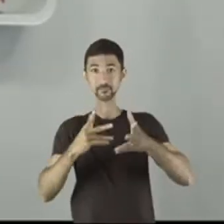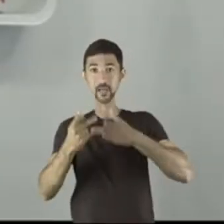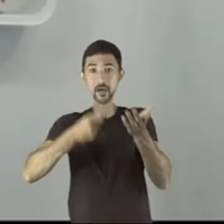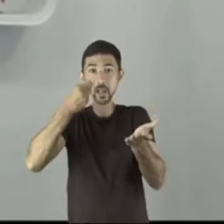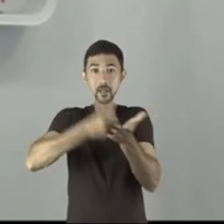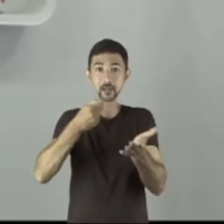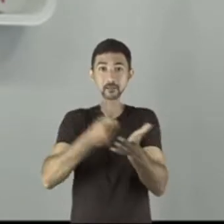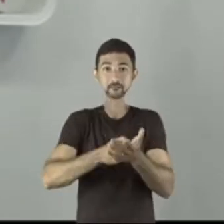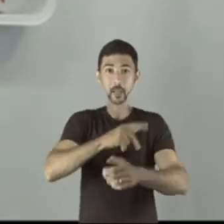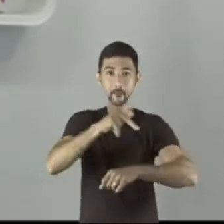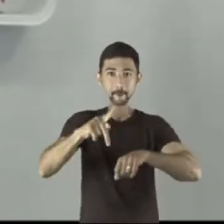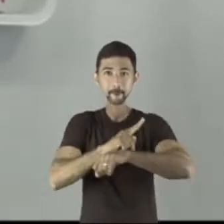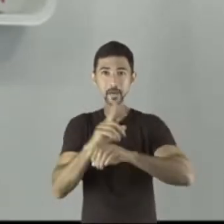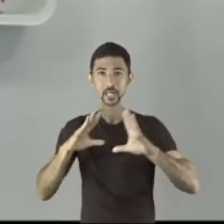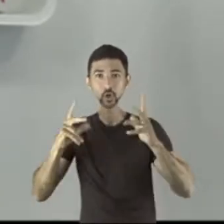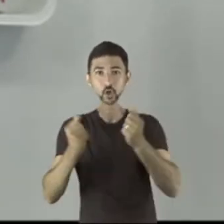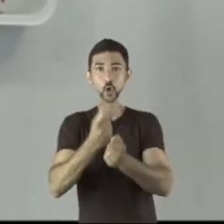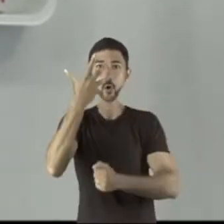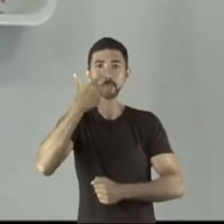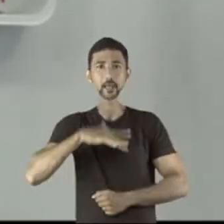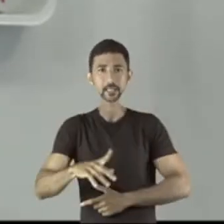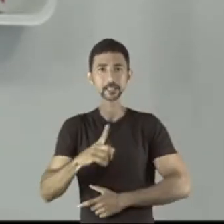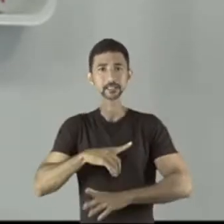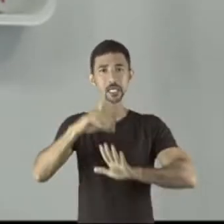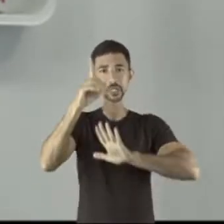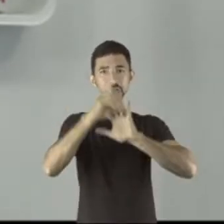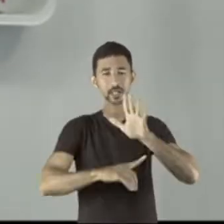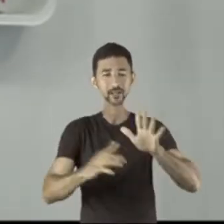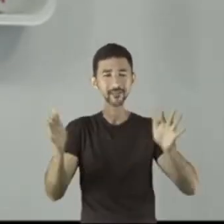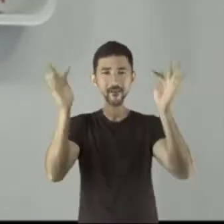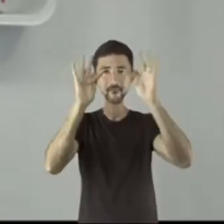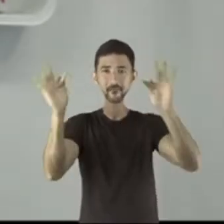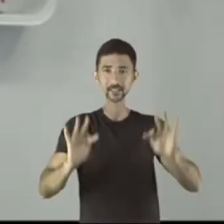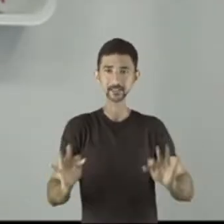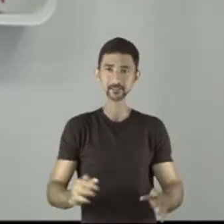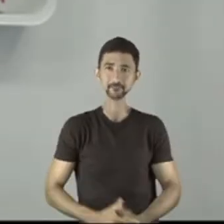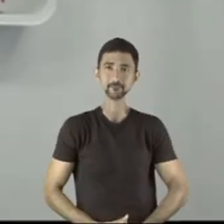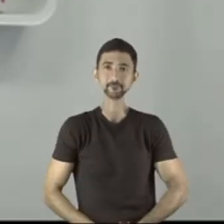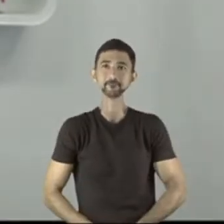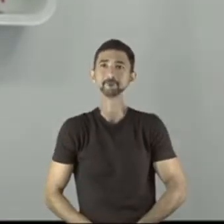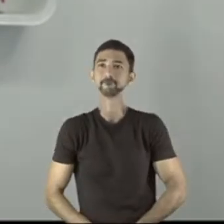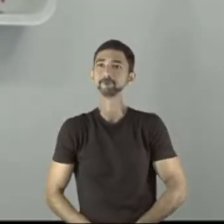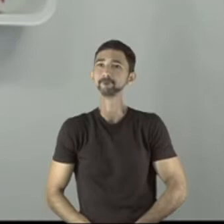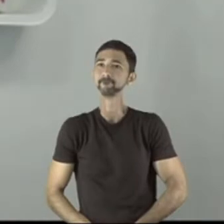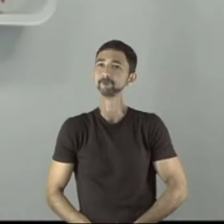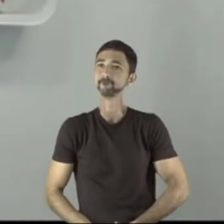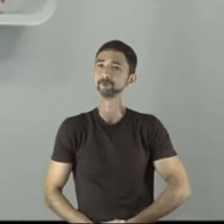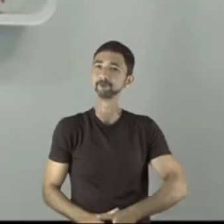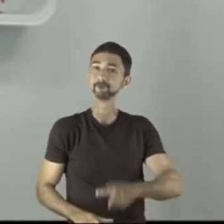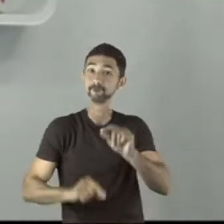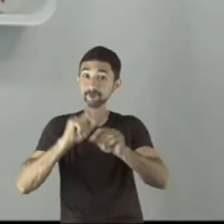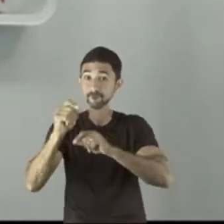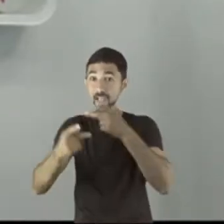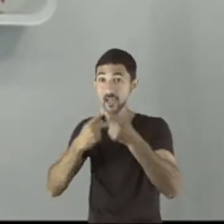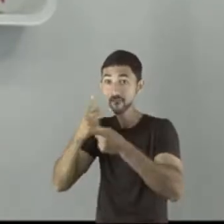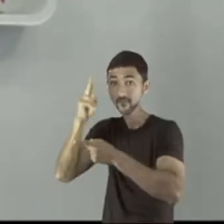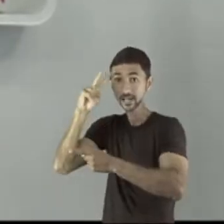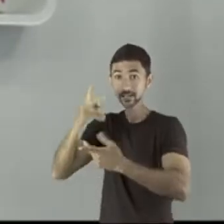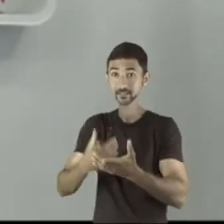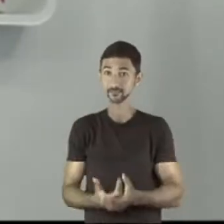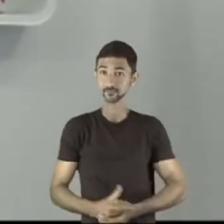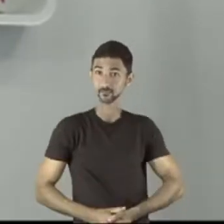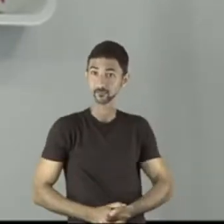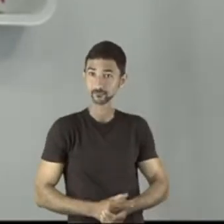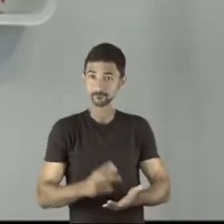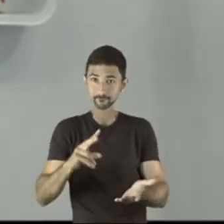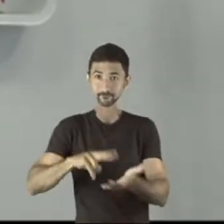neste país que toda criança tem o direito de ser feliz. quem conta um conto,